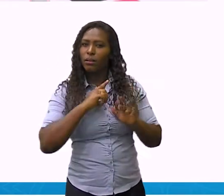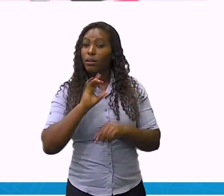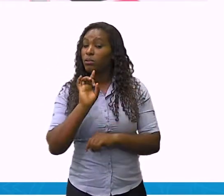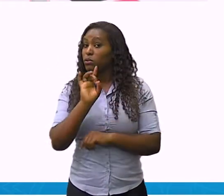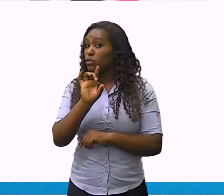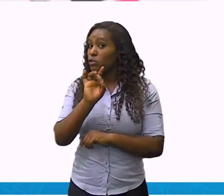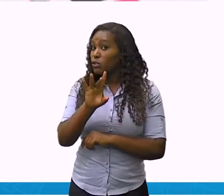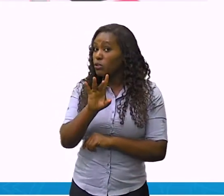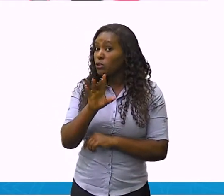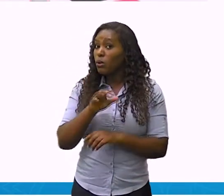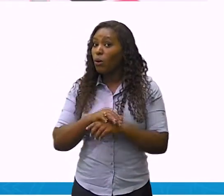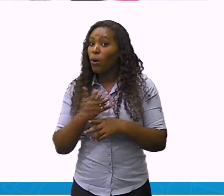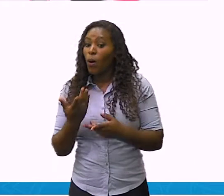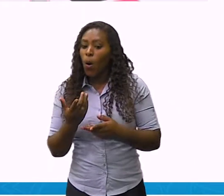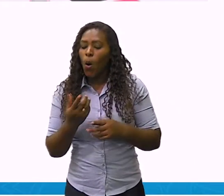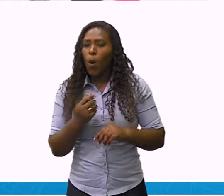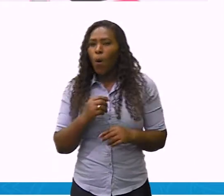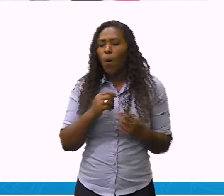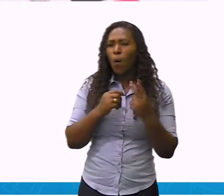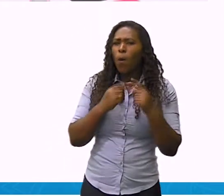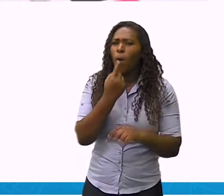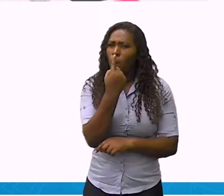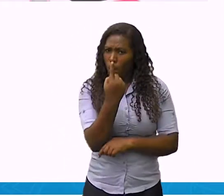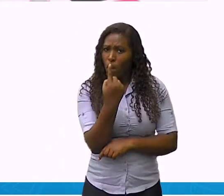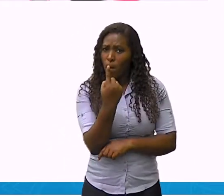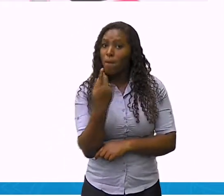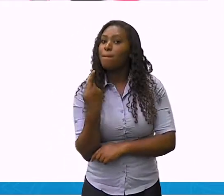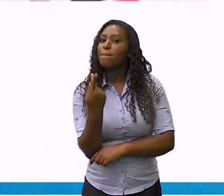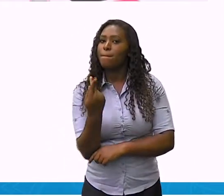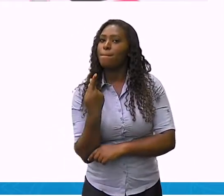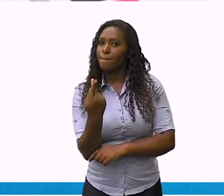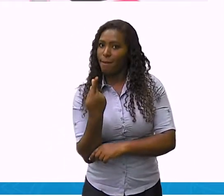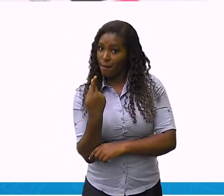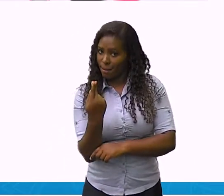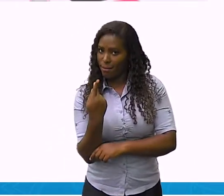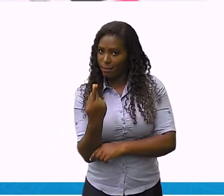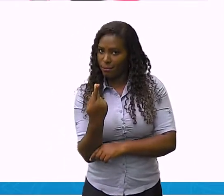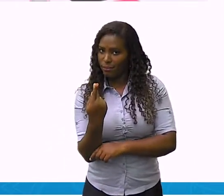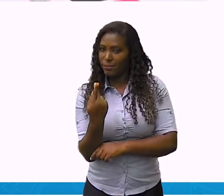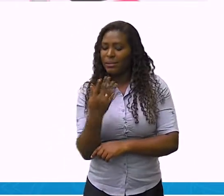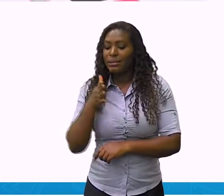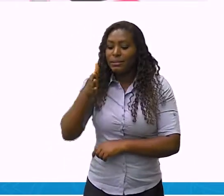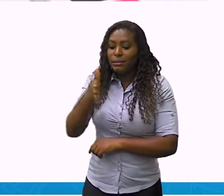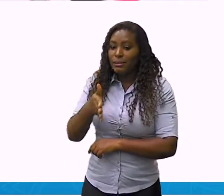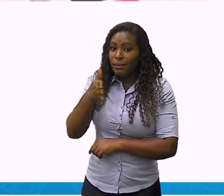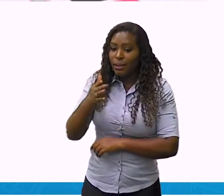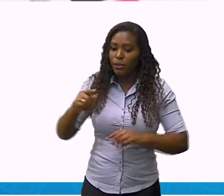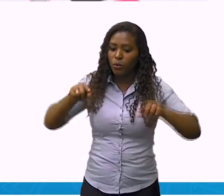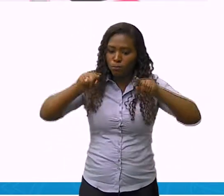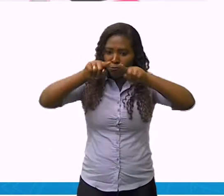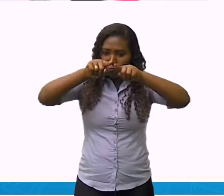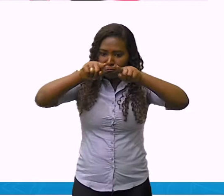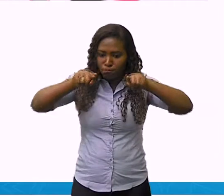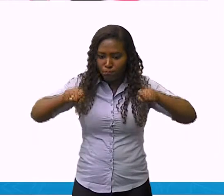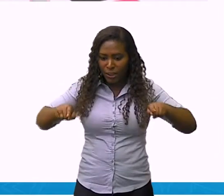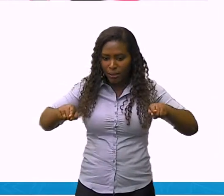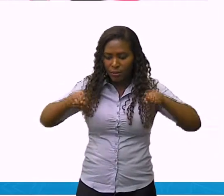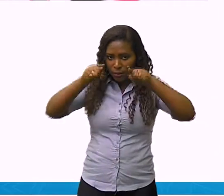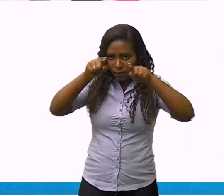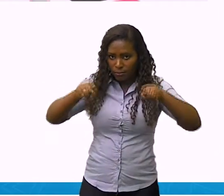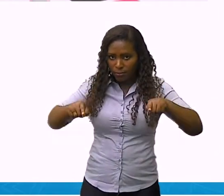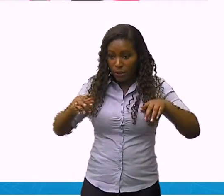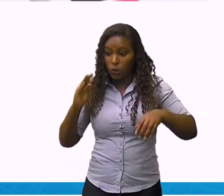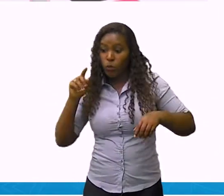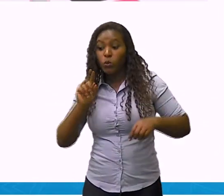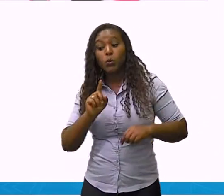um par de lados paralelos, no caso aqui o trapézio, o grupo dos trapézios. Eu posso